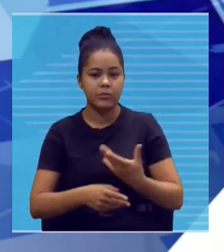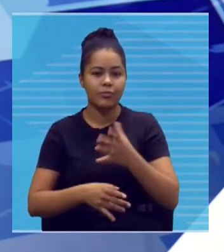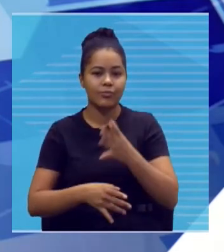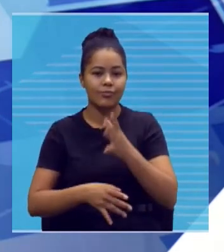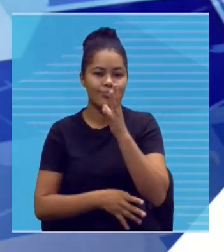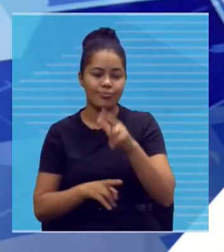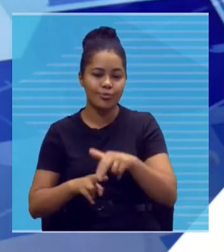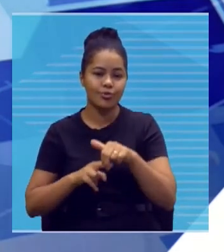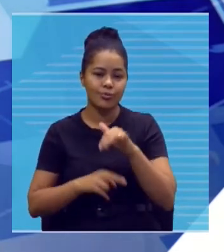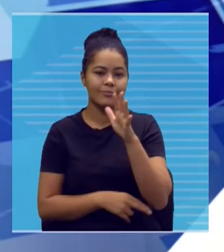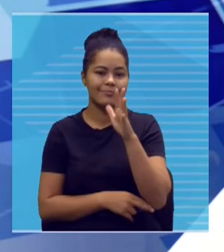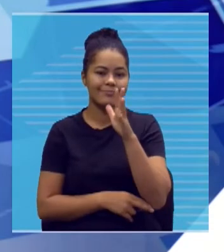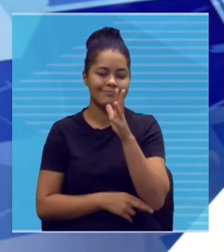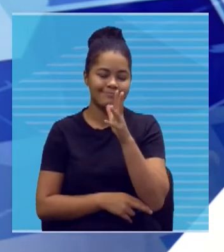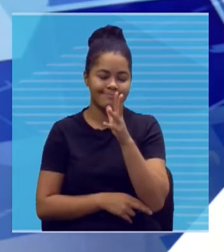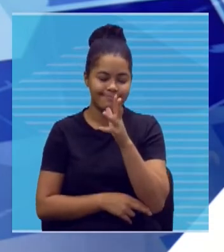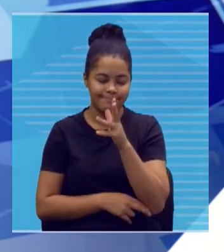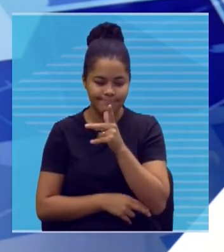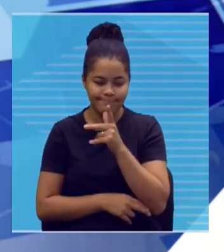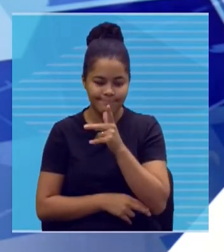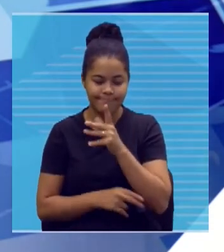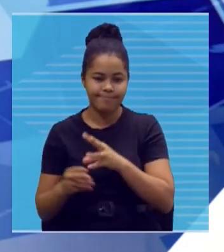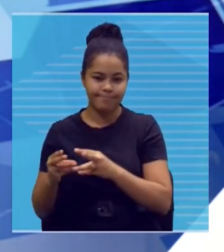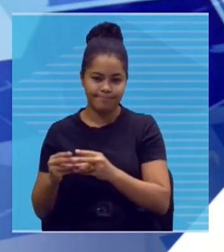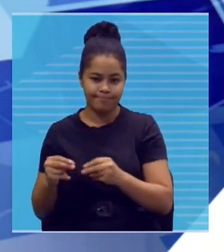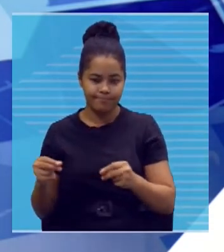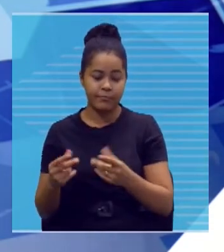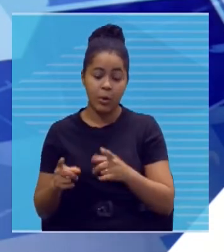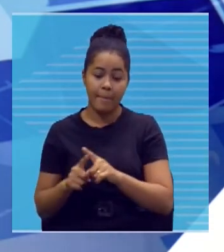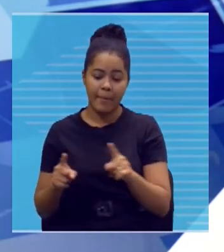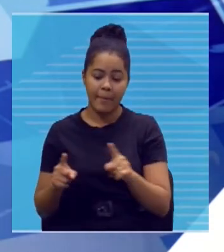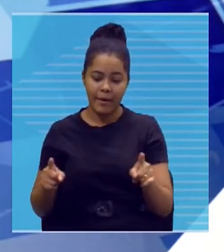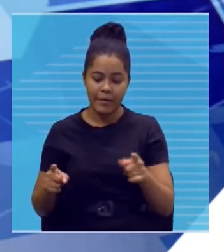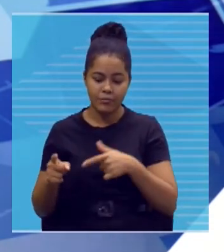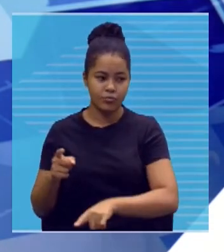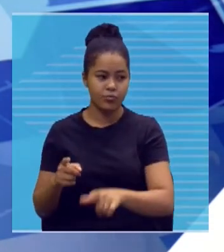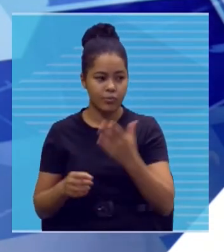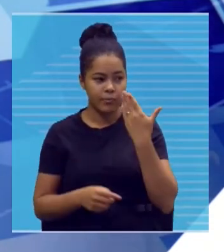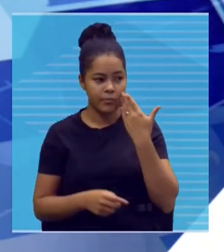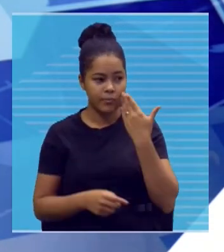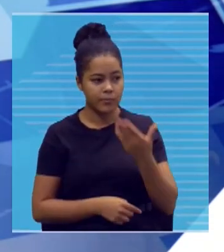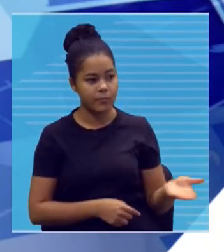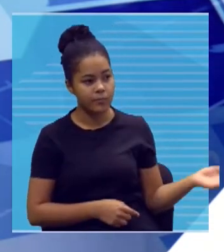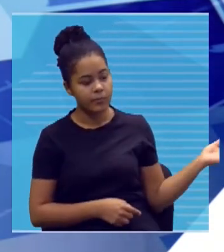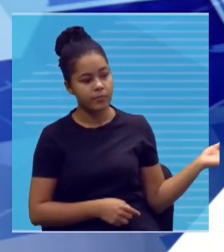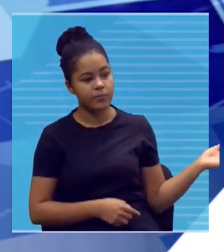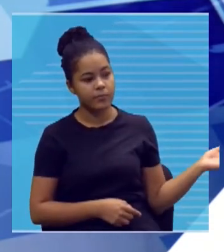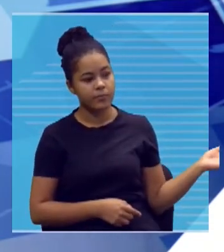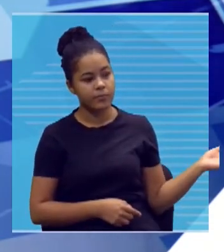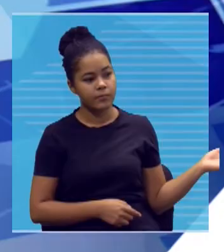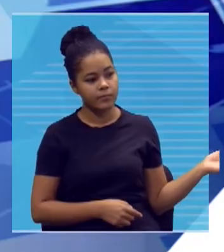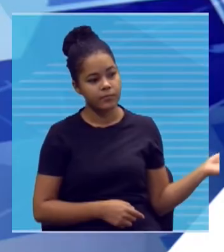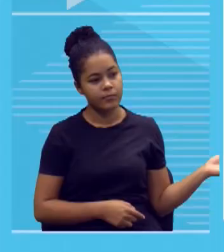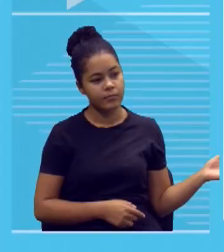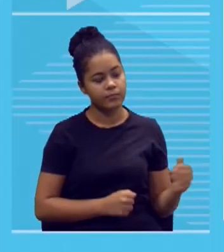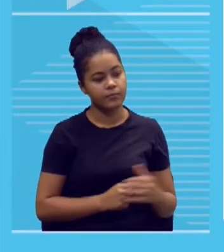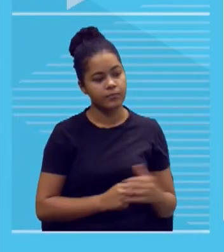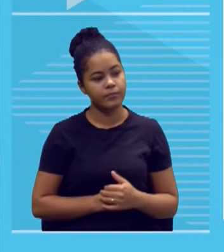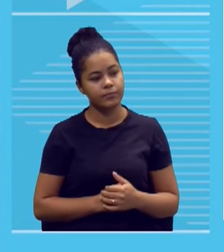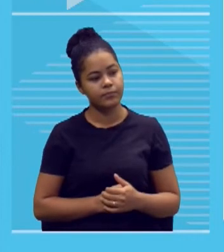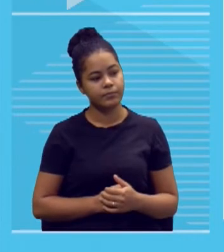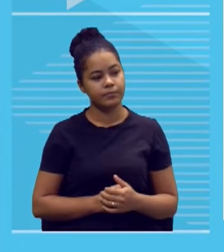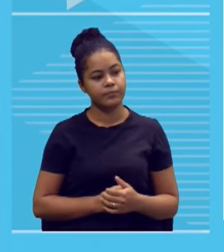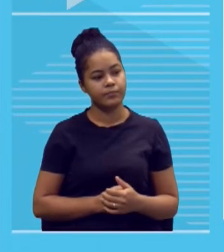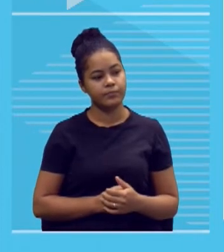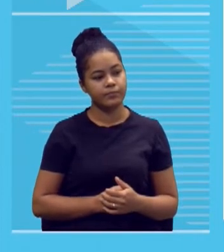demora mais nesse caso em particular ela foi conservada é isso aqui onde você tá vendo o registro fóssil